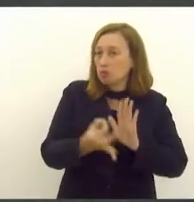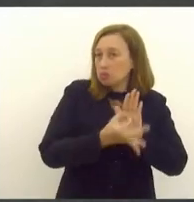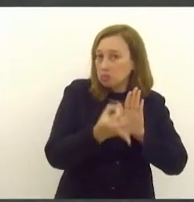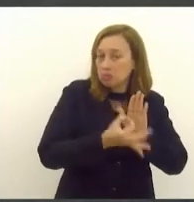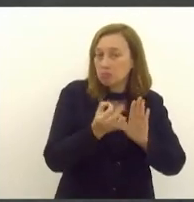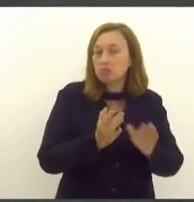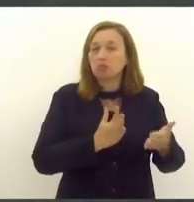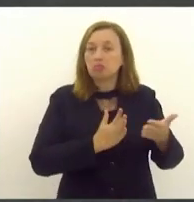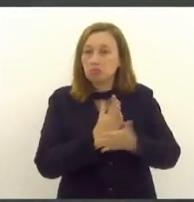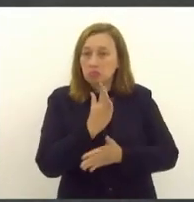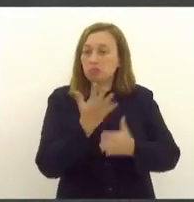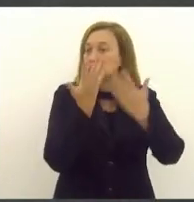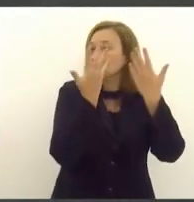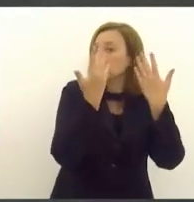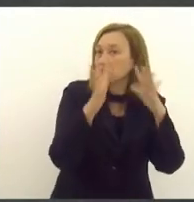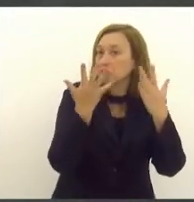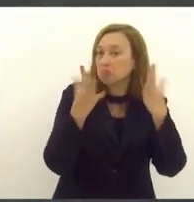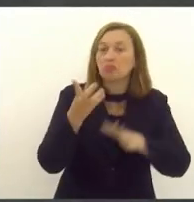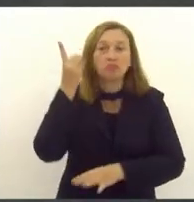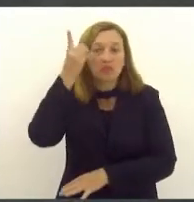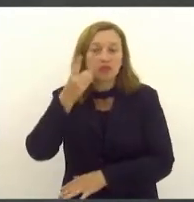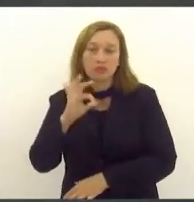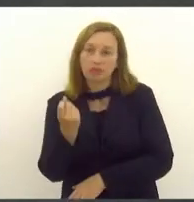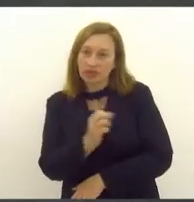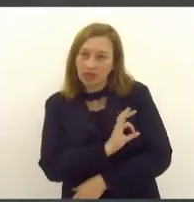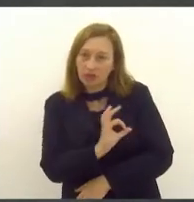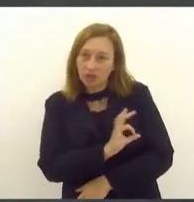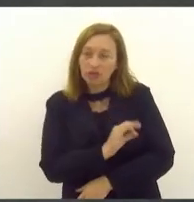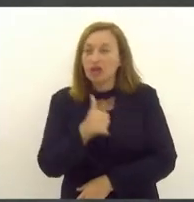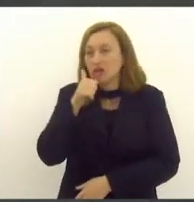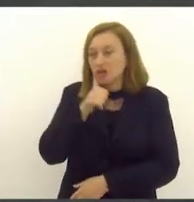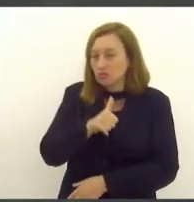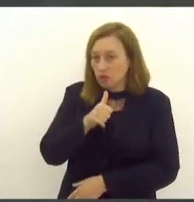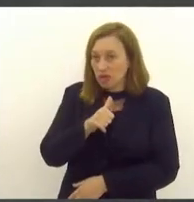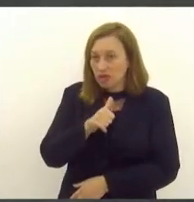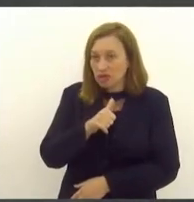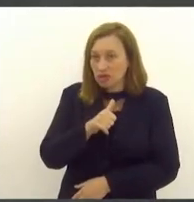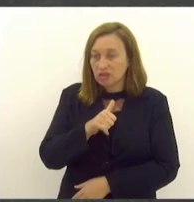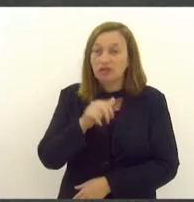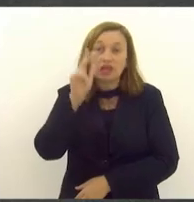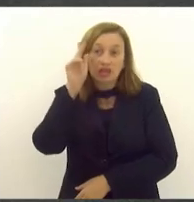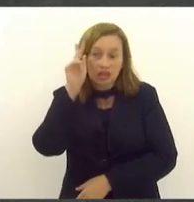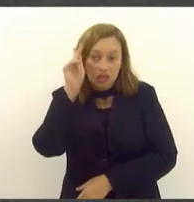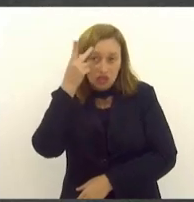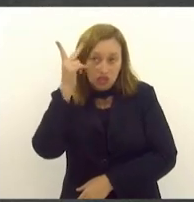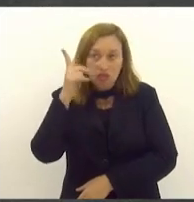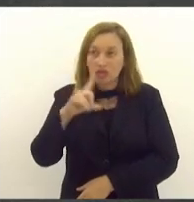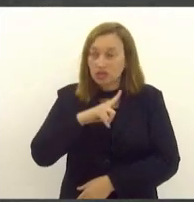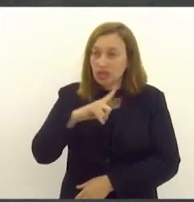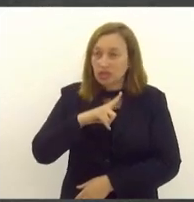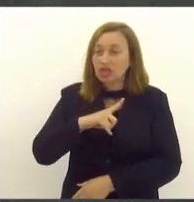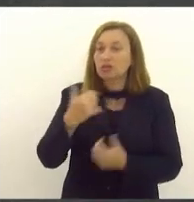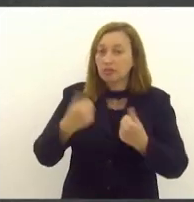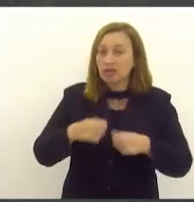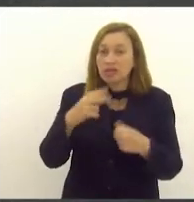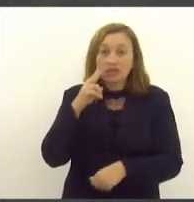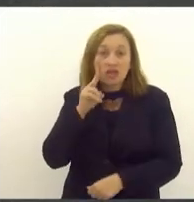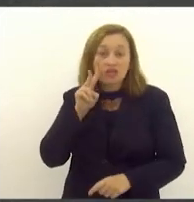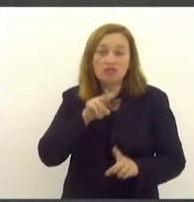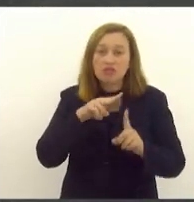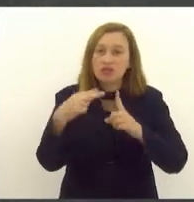favorável parabenizando a deputada Marta Rocha as mulheres que fizeram história precisam ter visibilidade